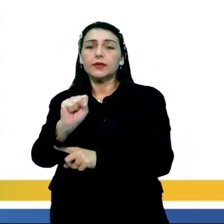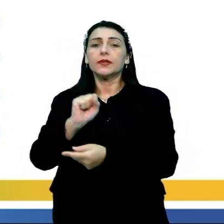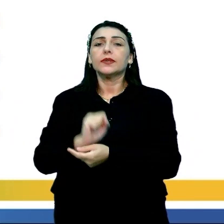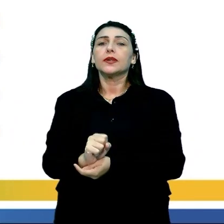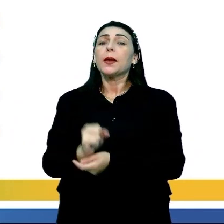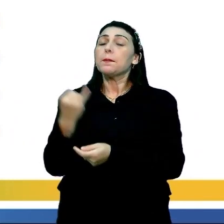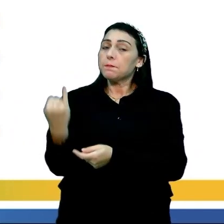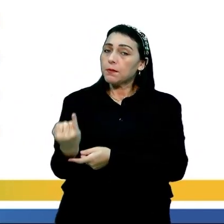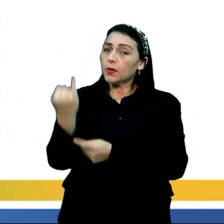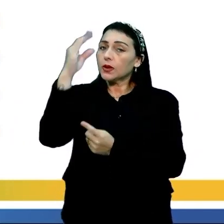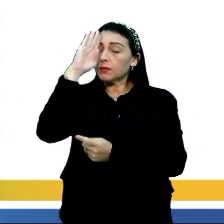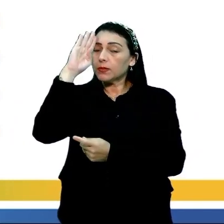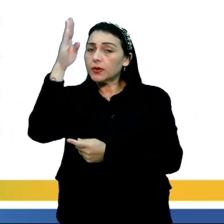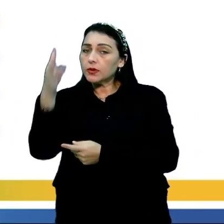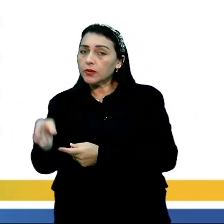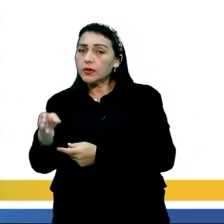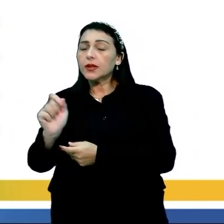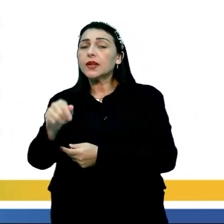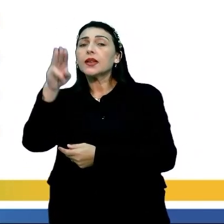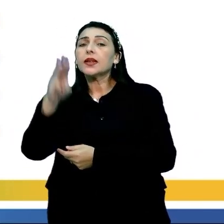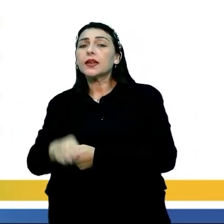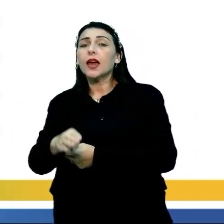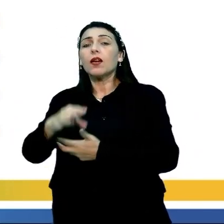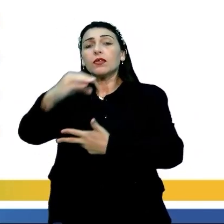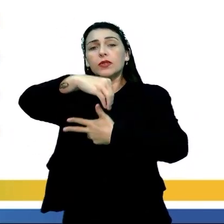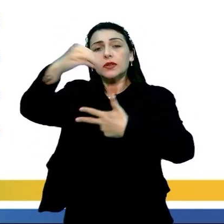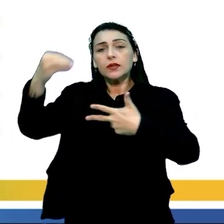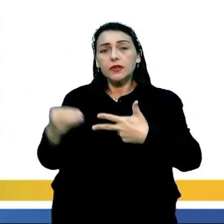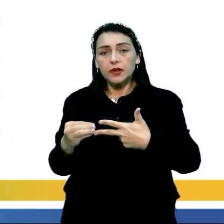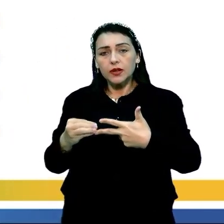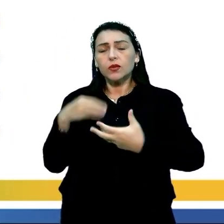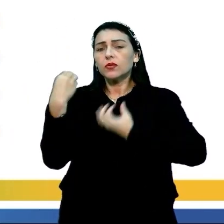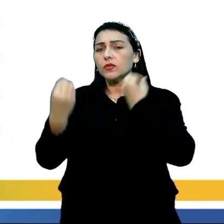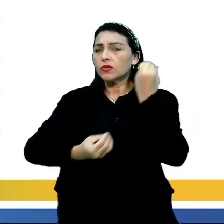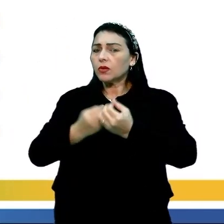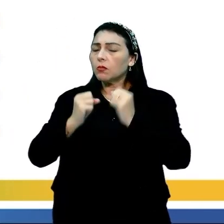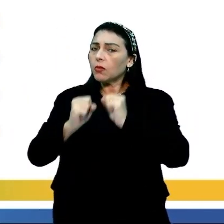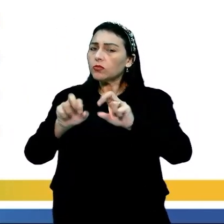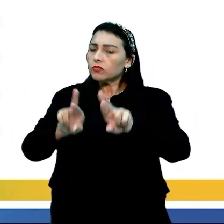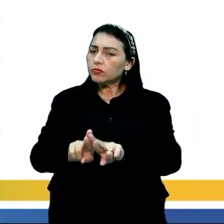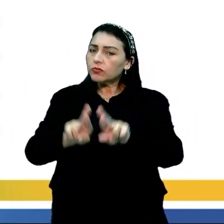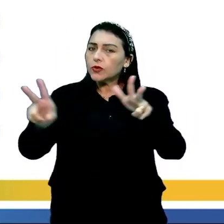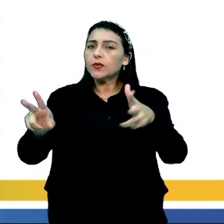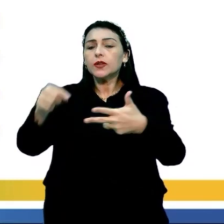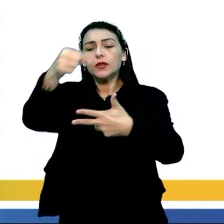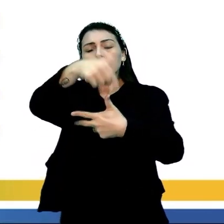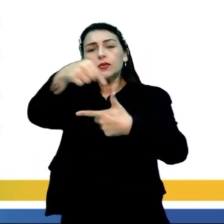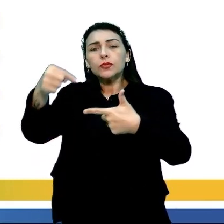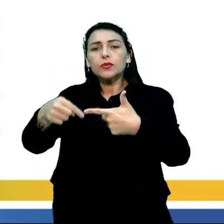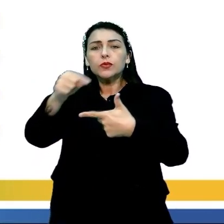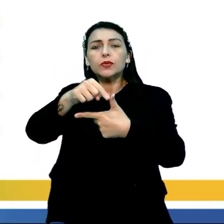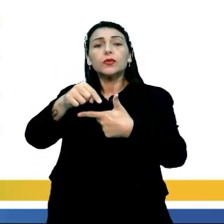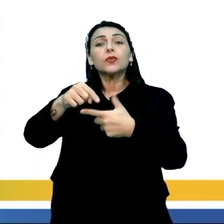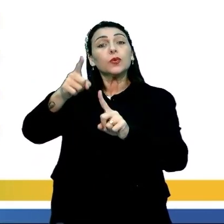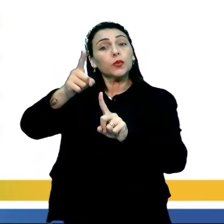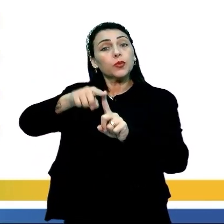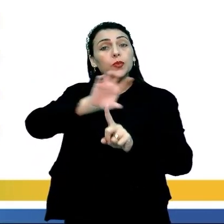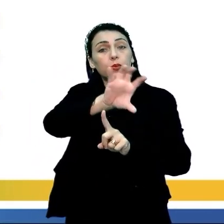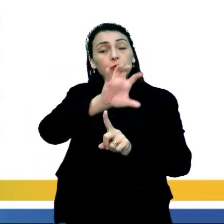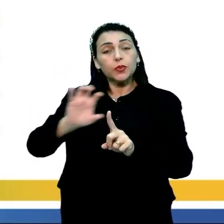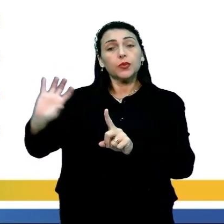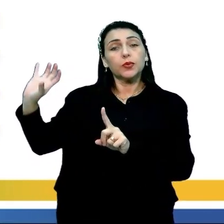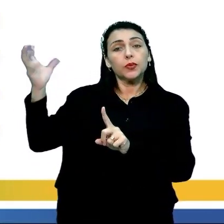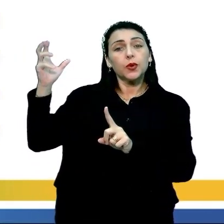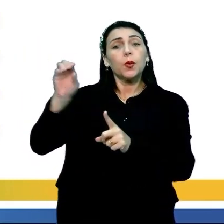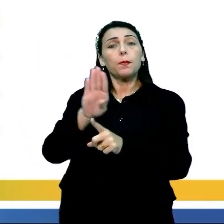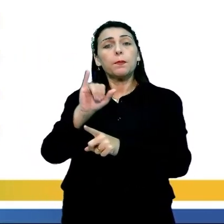bem importante, principalmente para quem vai prestar o Enem. Como que a gente pode diferenciar, então, um domínio morfoclimático e